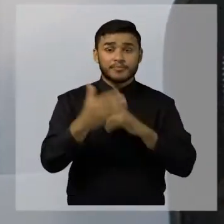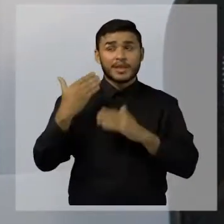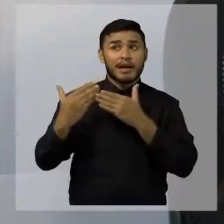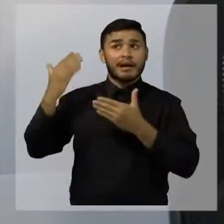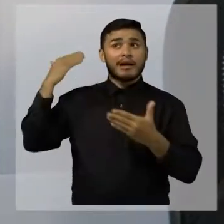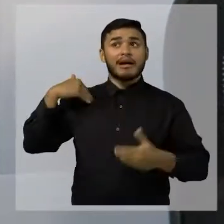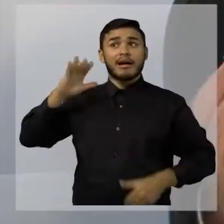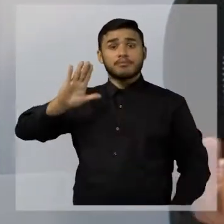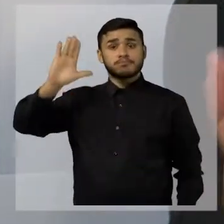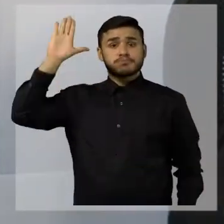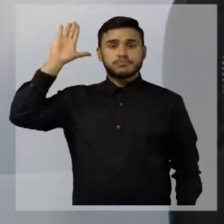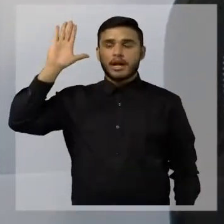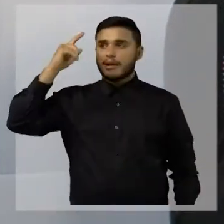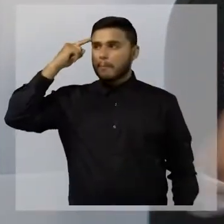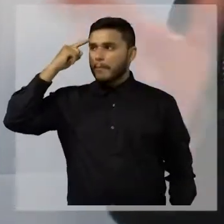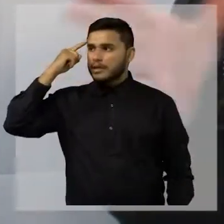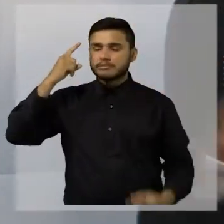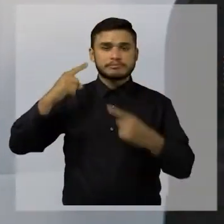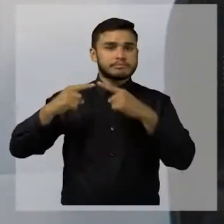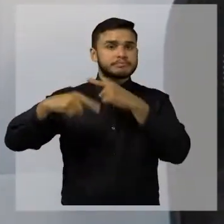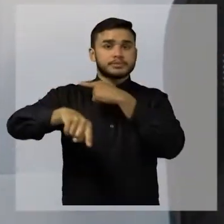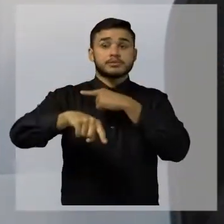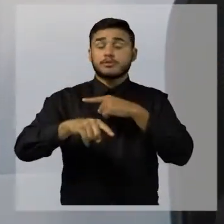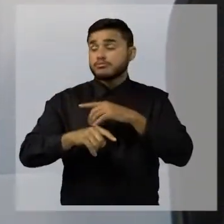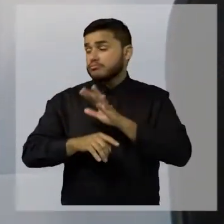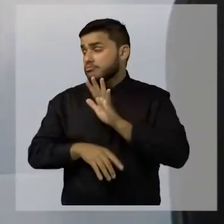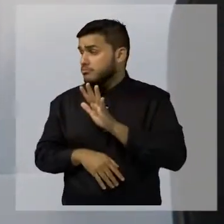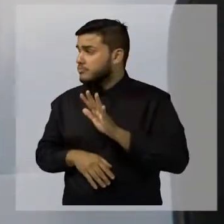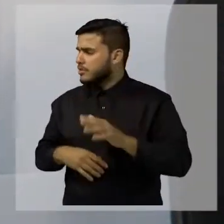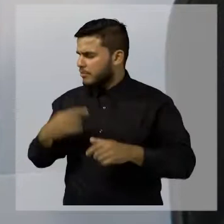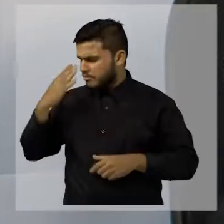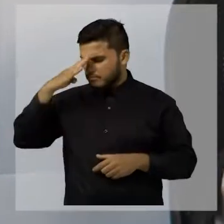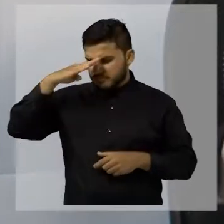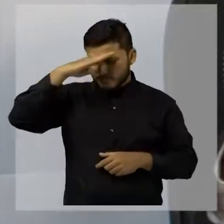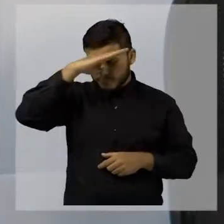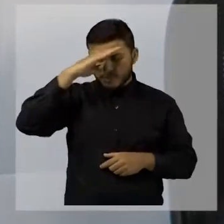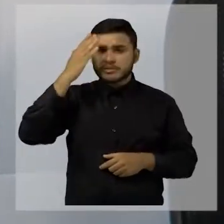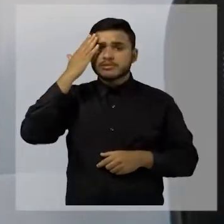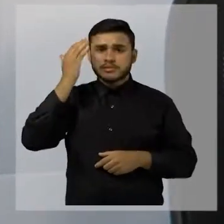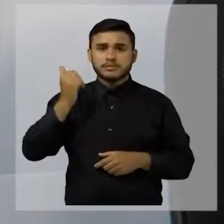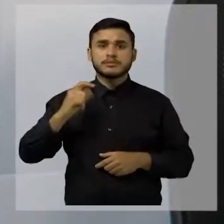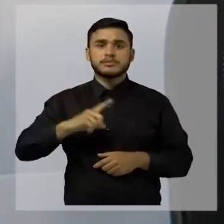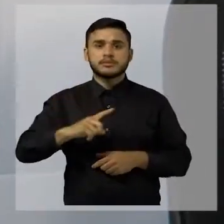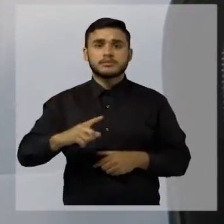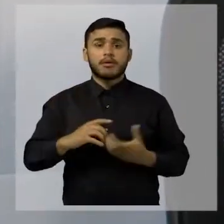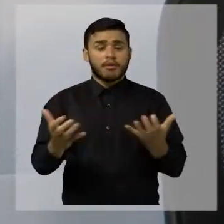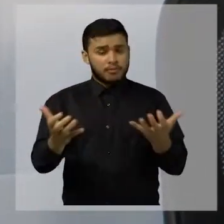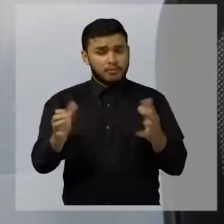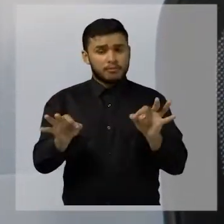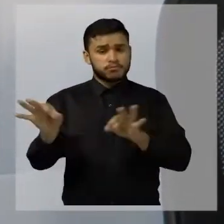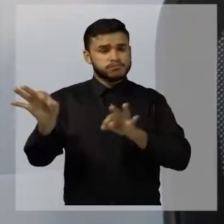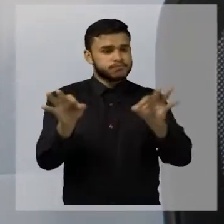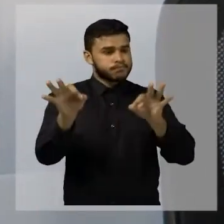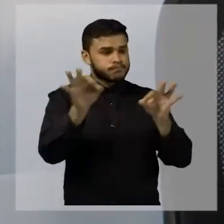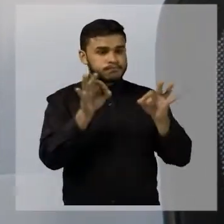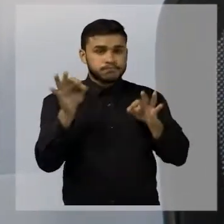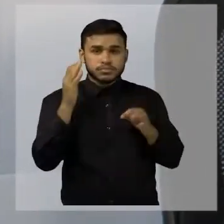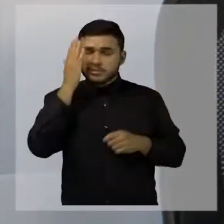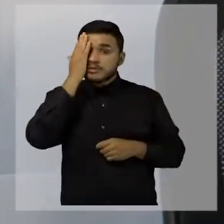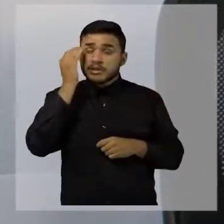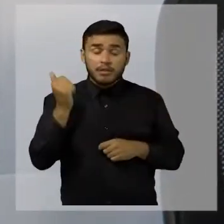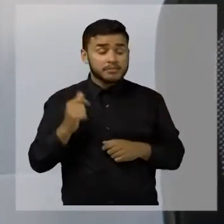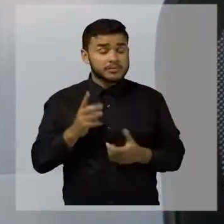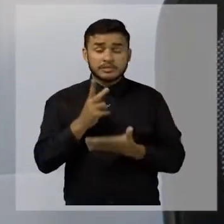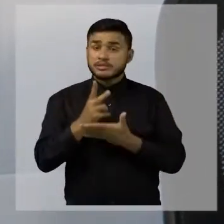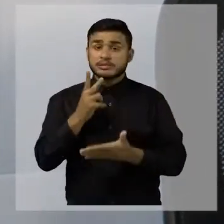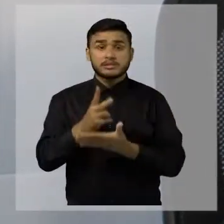campanha dele, porque no seu íntimo, Jair Bolsonaro tem, sim, requisitos do estatismo. Porque ele sempre